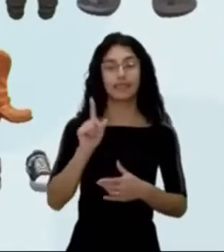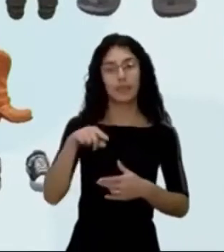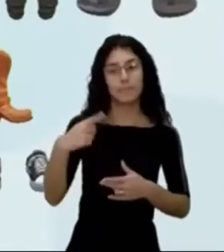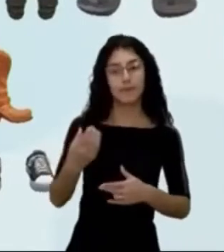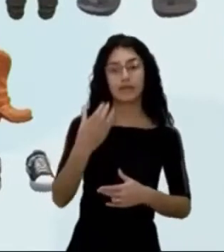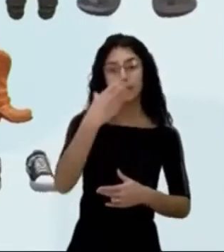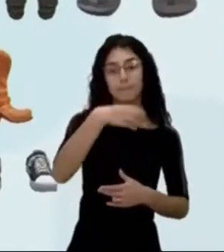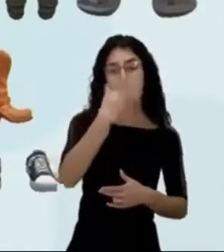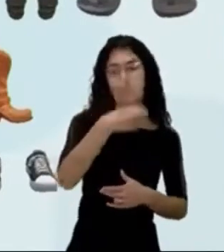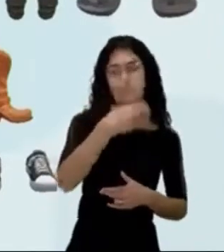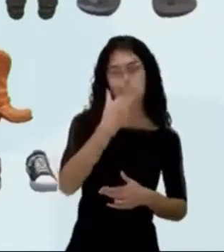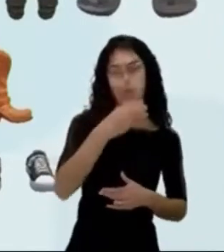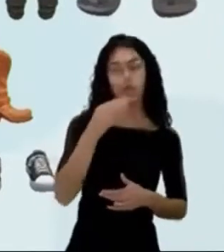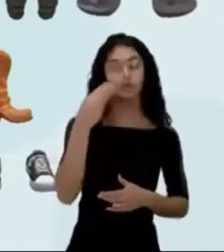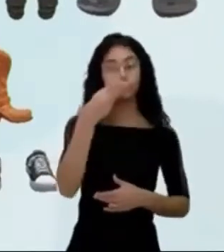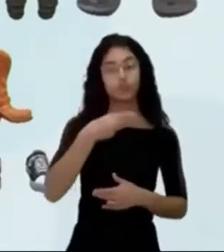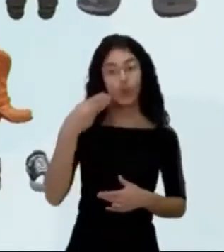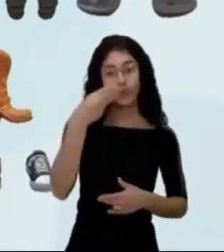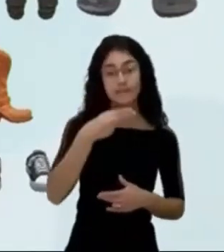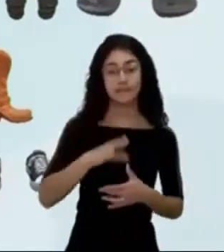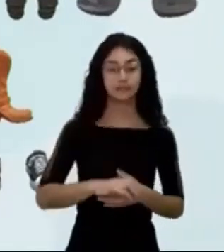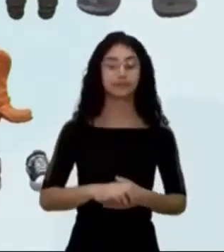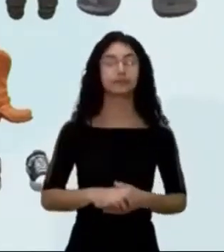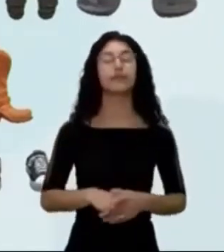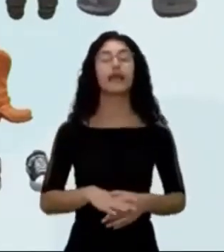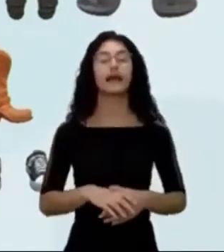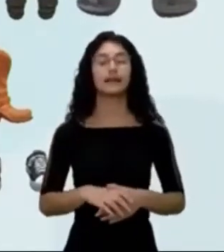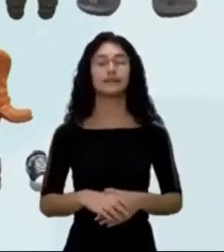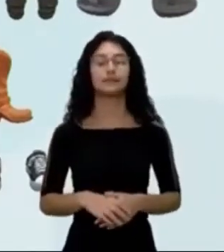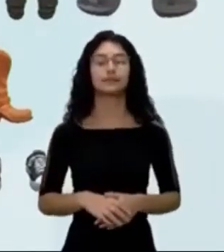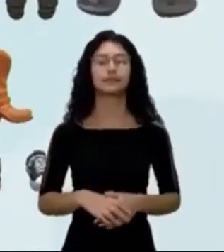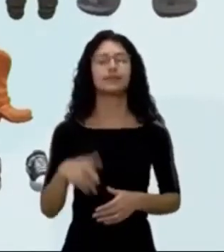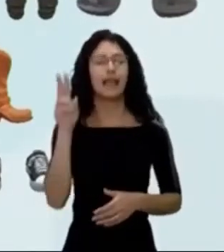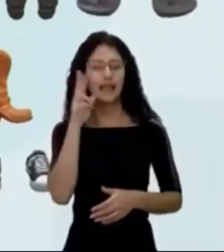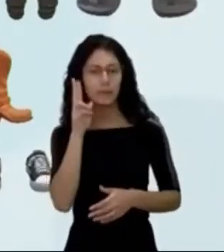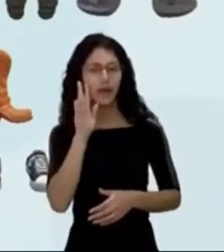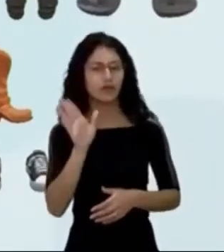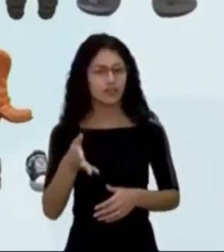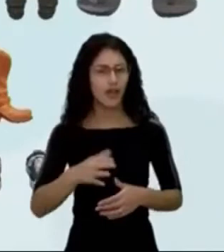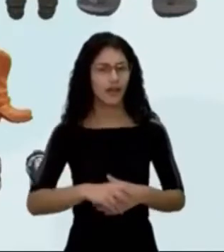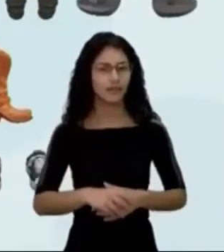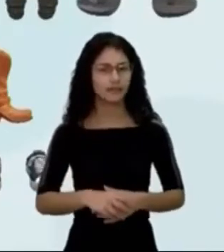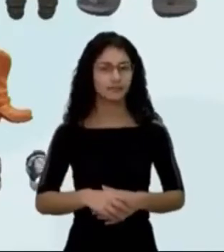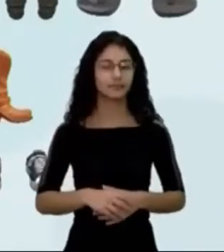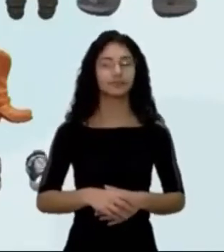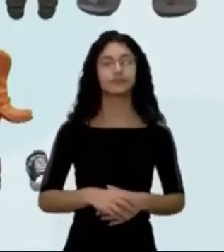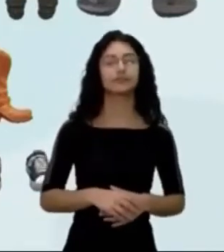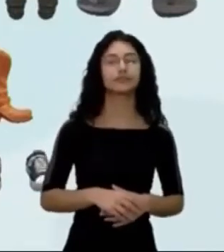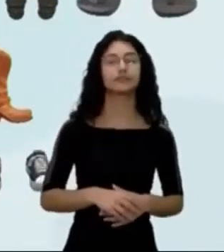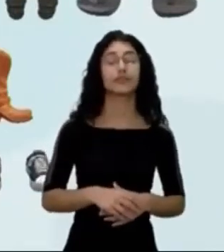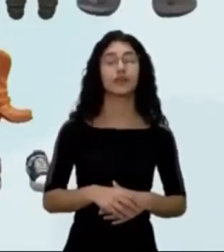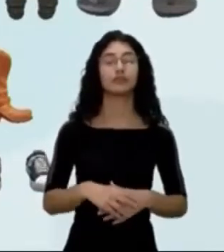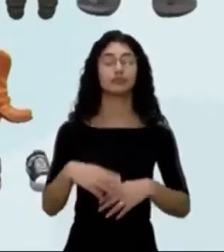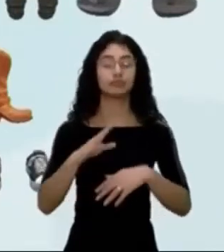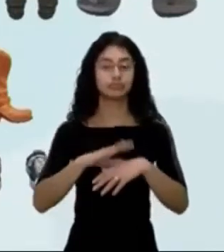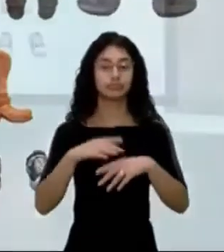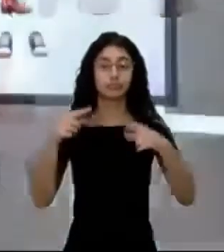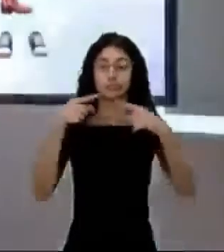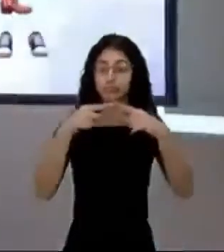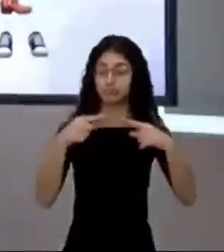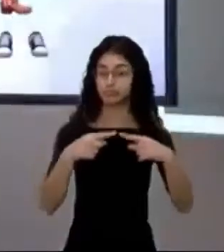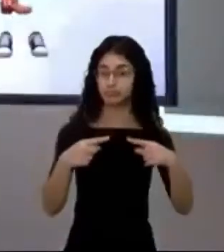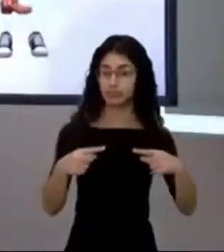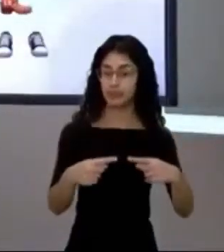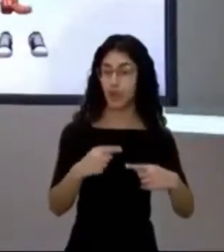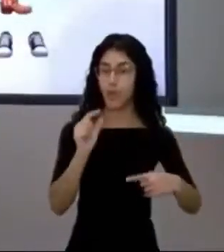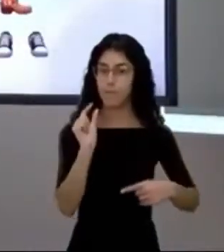maçã e um docinho de sobremesa Ah tá tá começando a se lembrar né ótimo fazer a combinação com